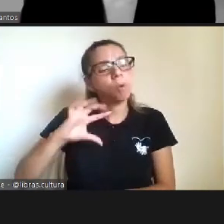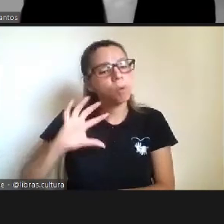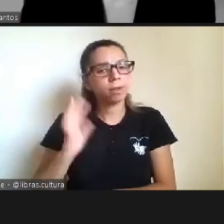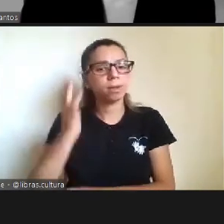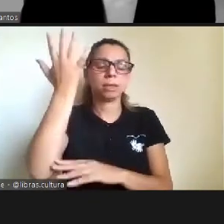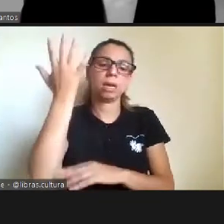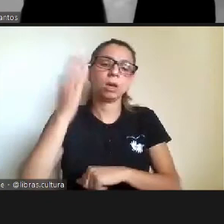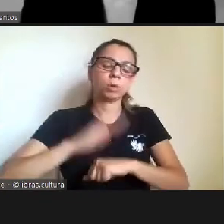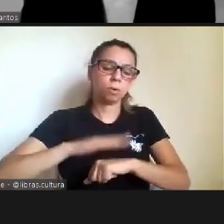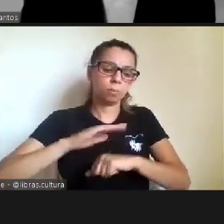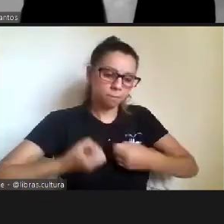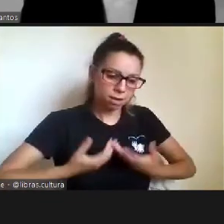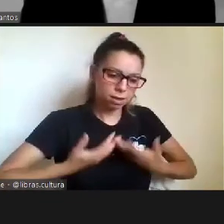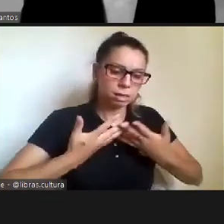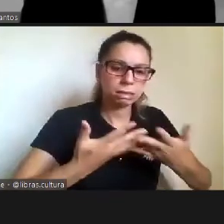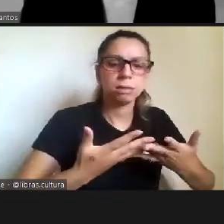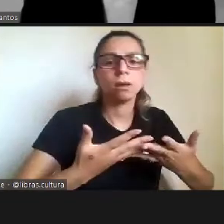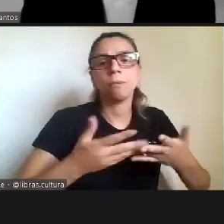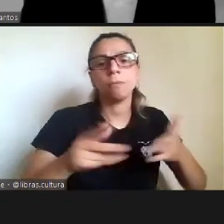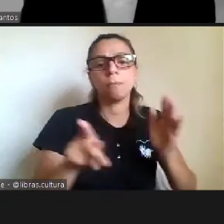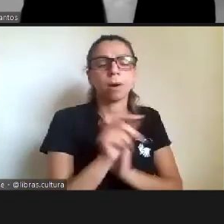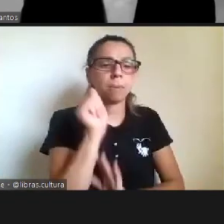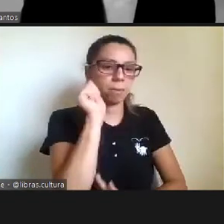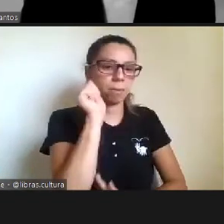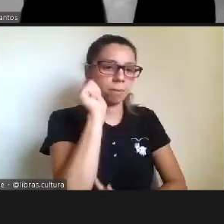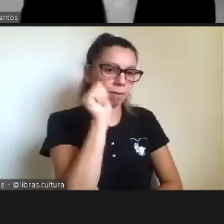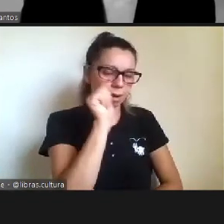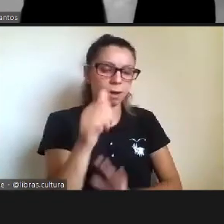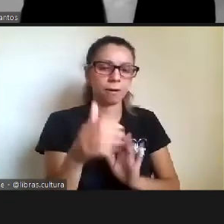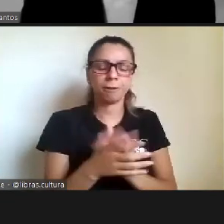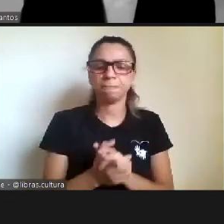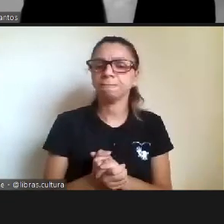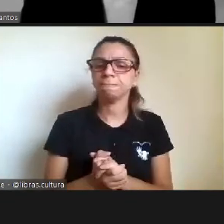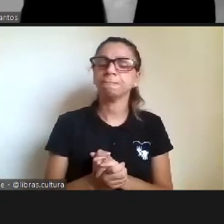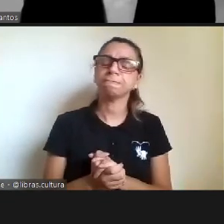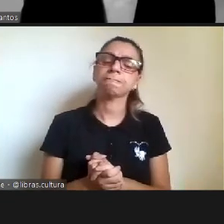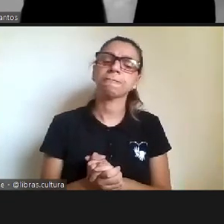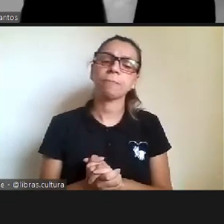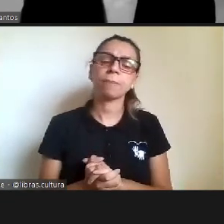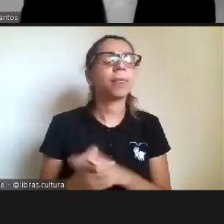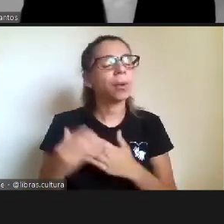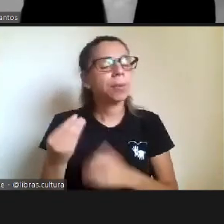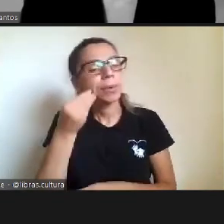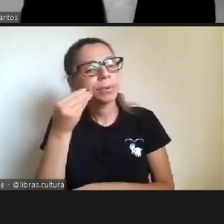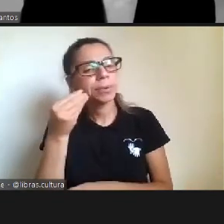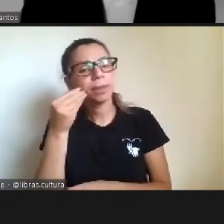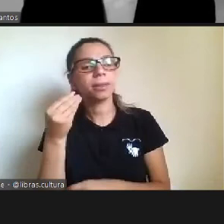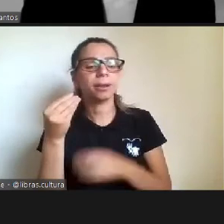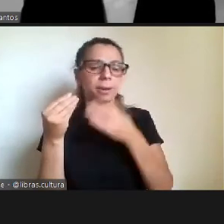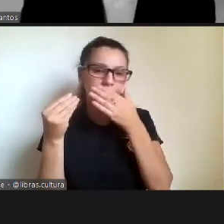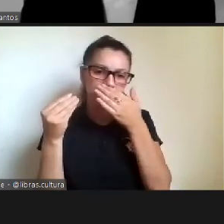e tem pessoas incríveis ali que eu trato de uma forma... Tratei da forma, né?